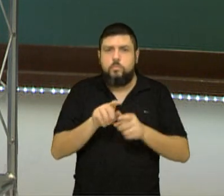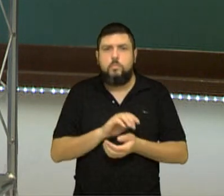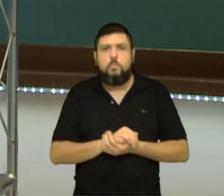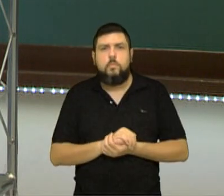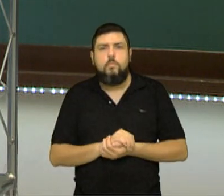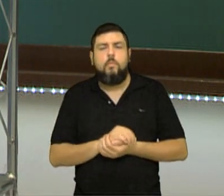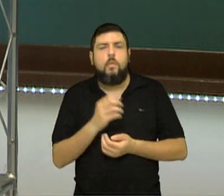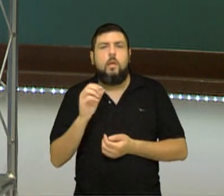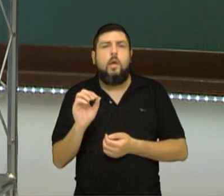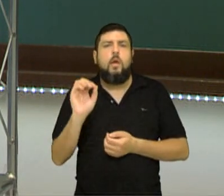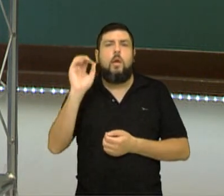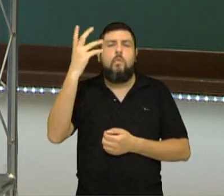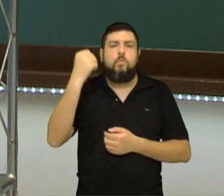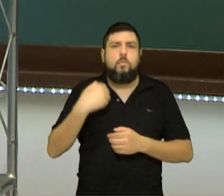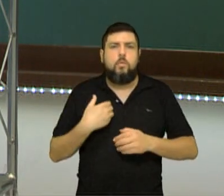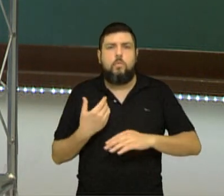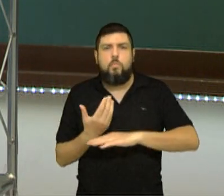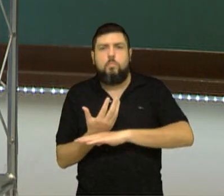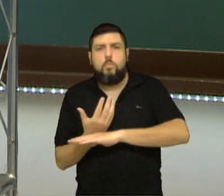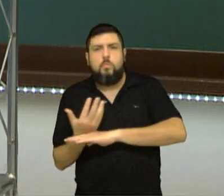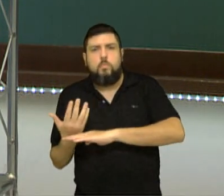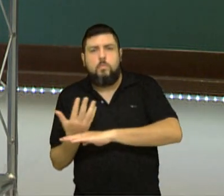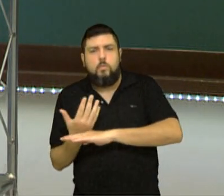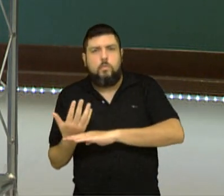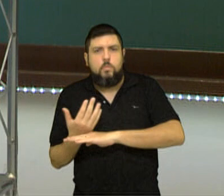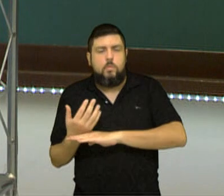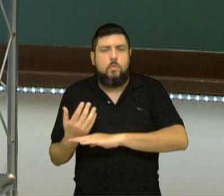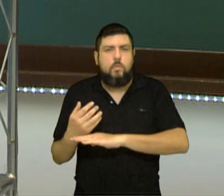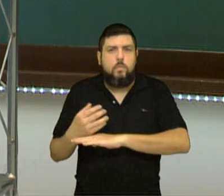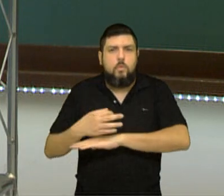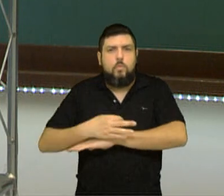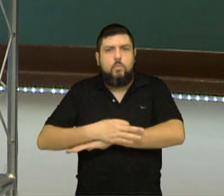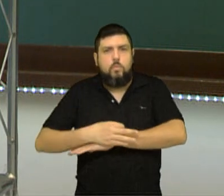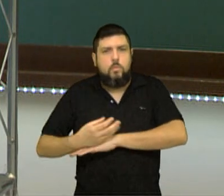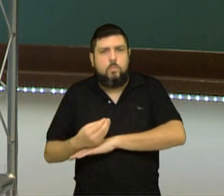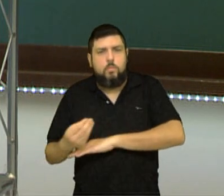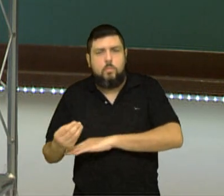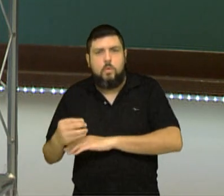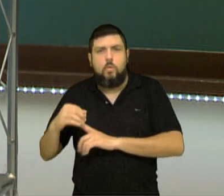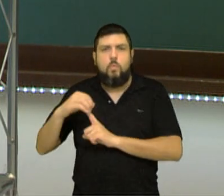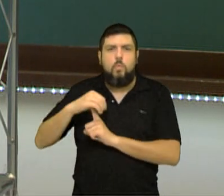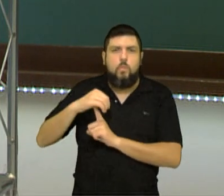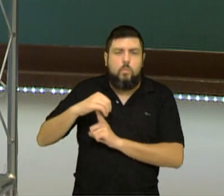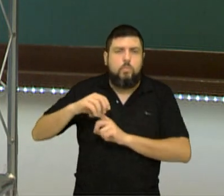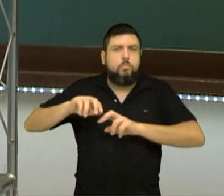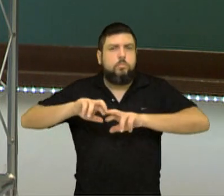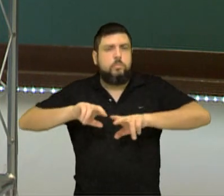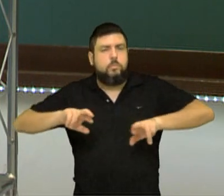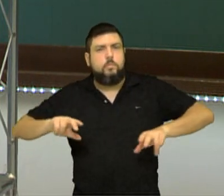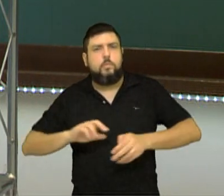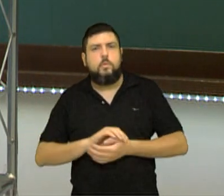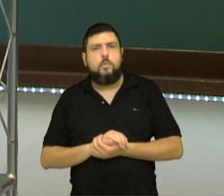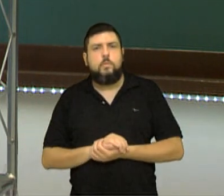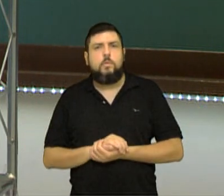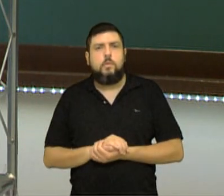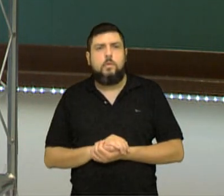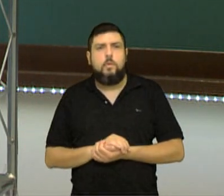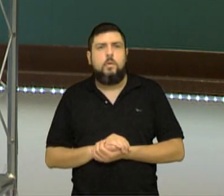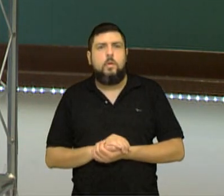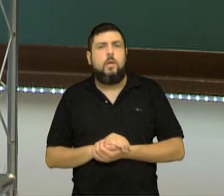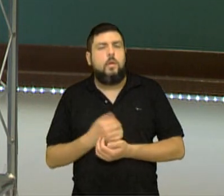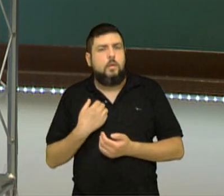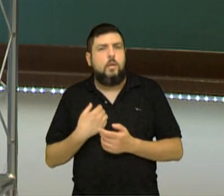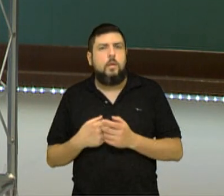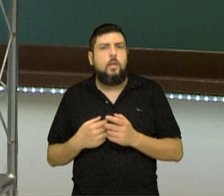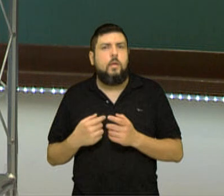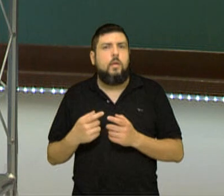nas algas, em várias algas pluricelulares, fungos, protozoários, tá? Então o que acontece? É um tipo de